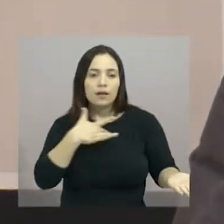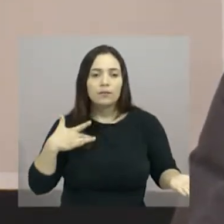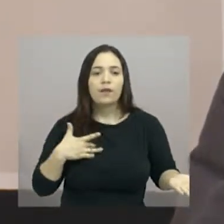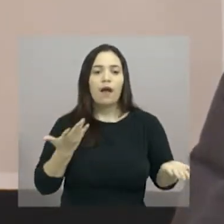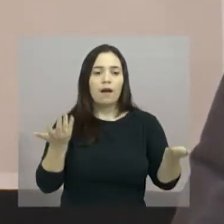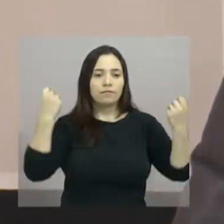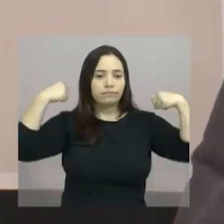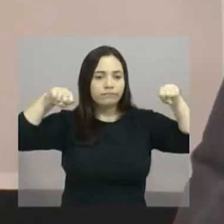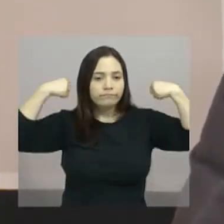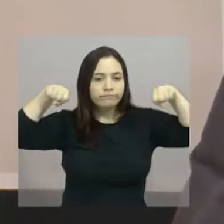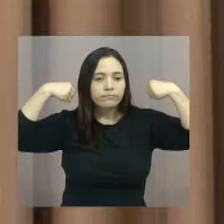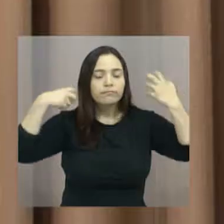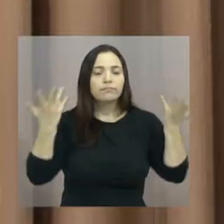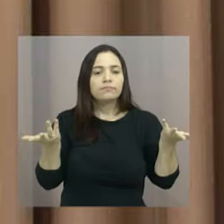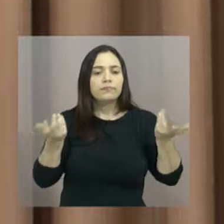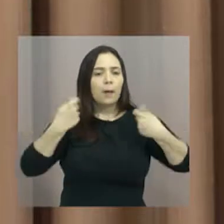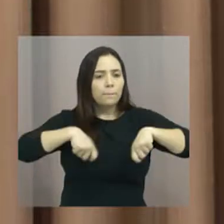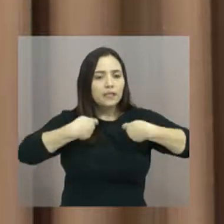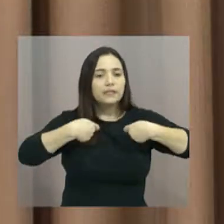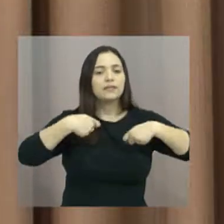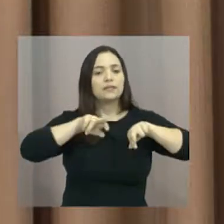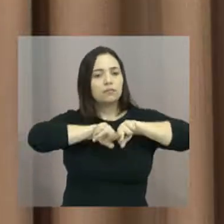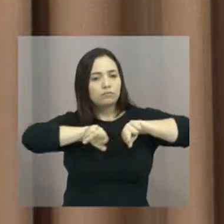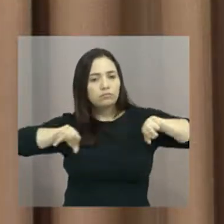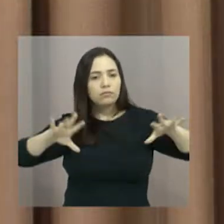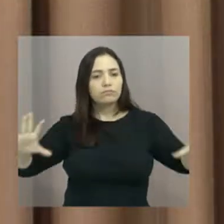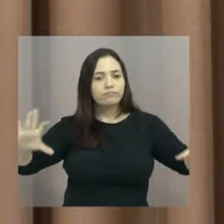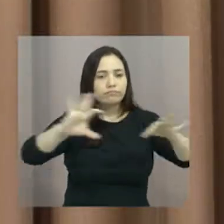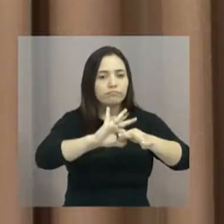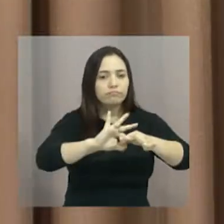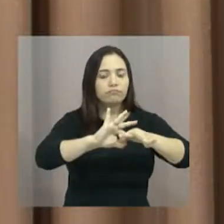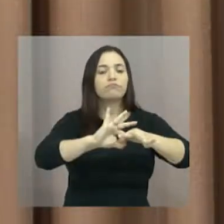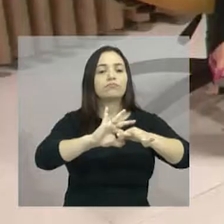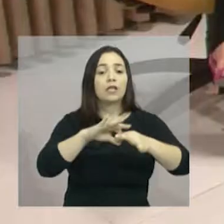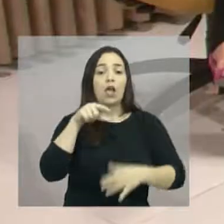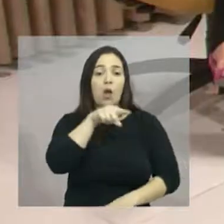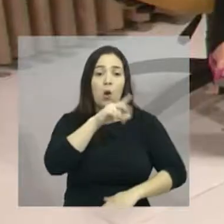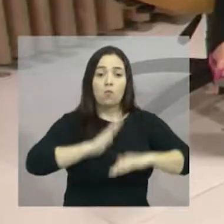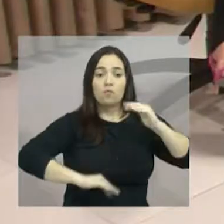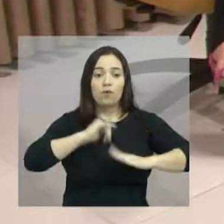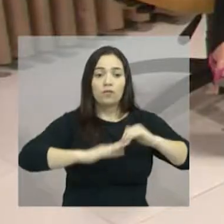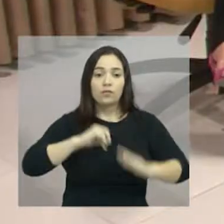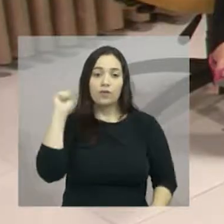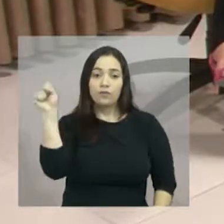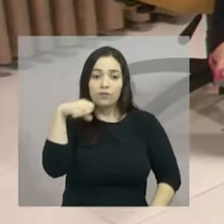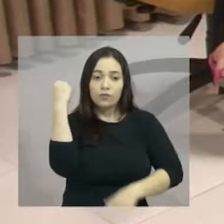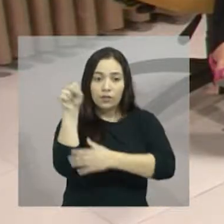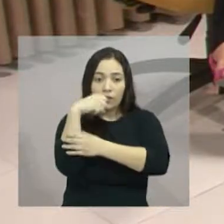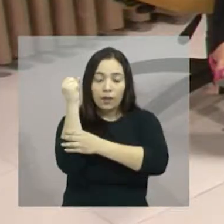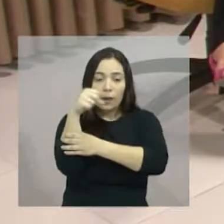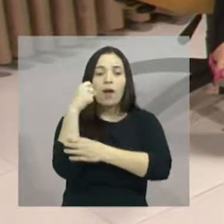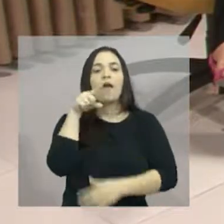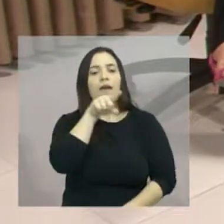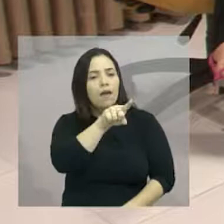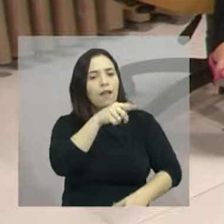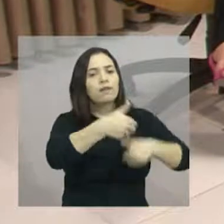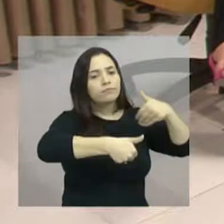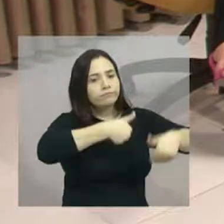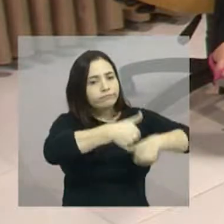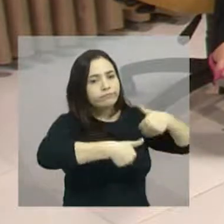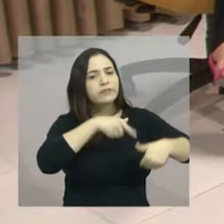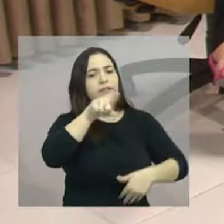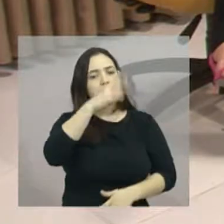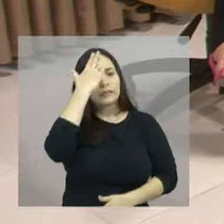atividade física, enfim, isso ganha muito mais peso. E o profissional da fisioterapia ganha muito peso nisso, né? Como você bem